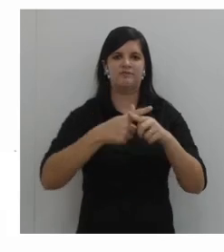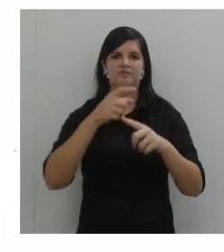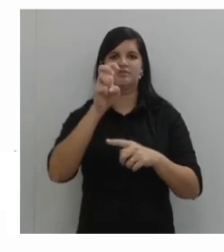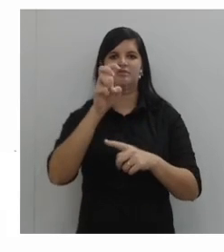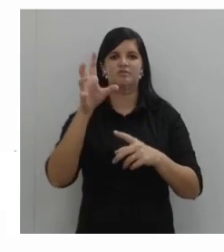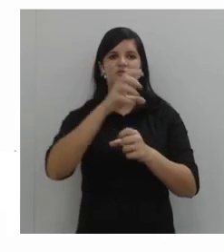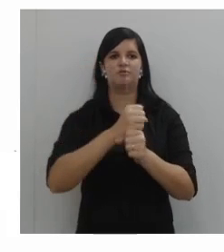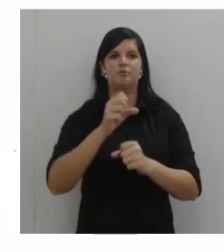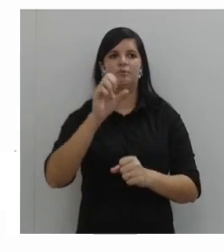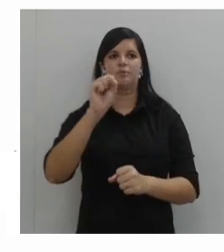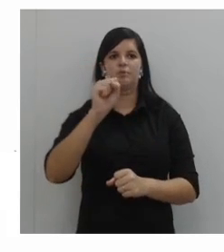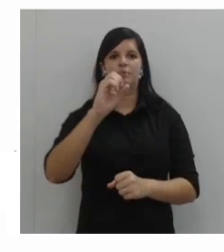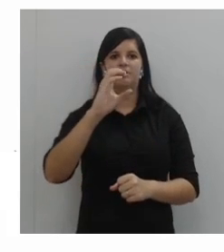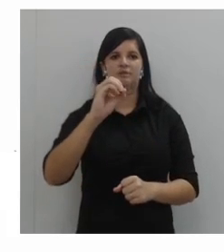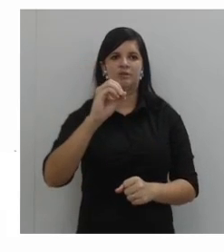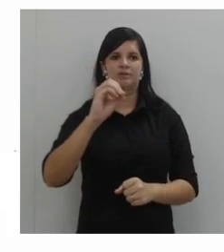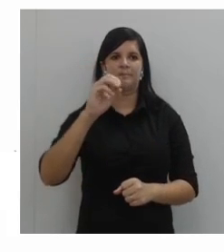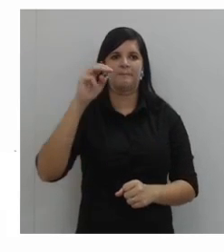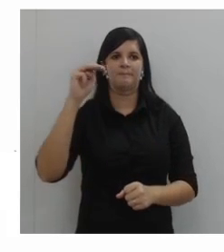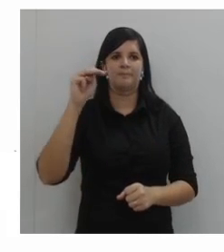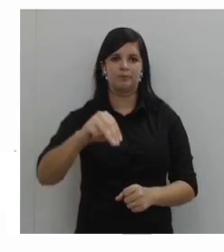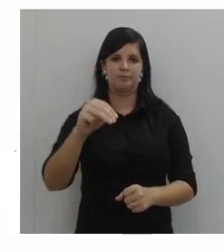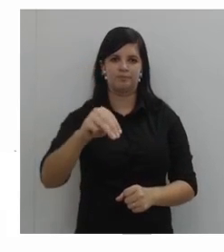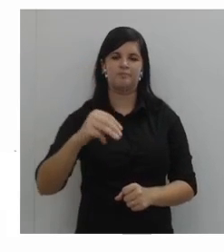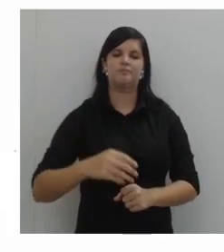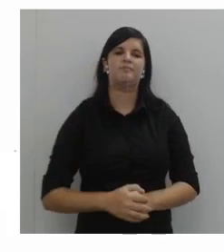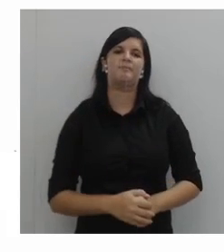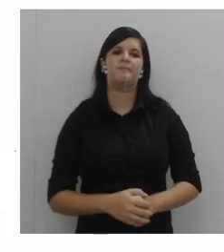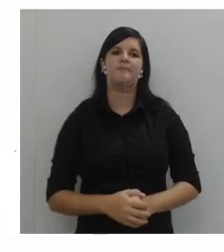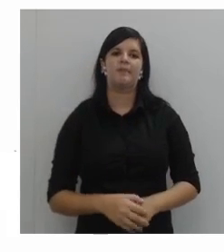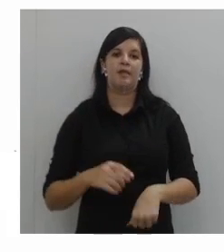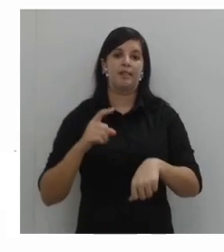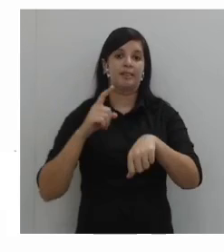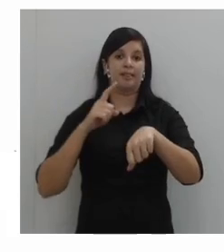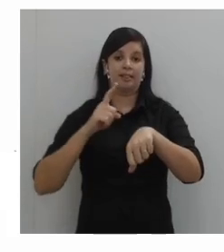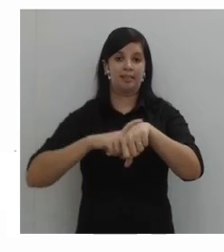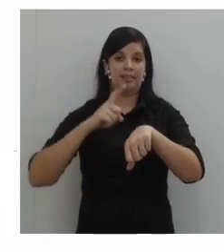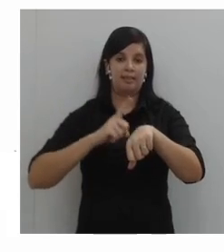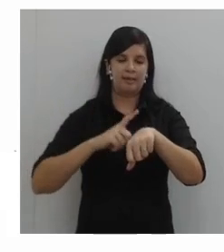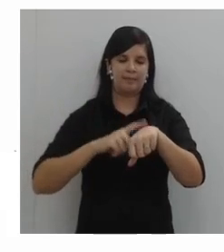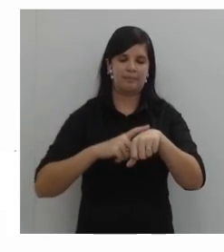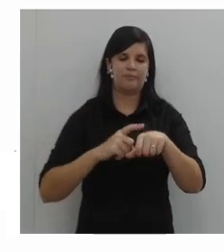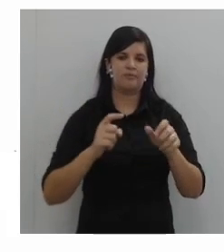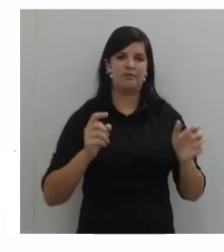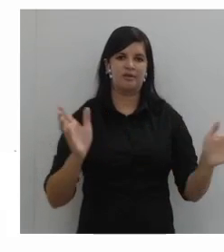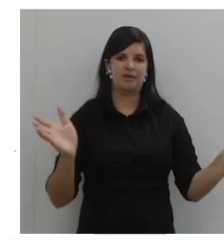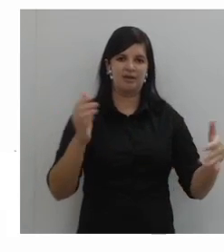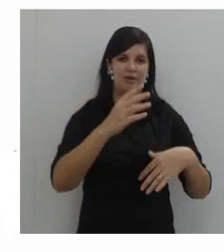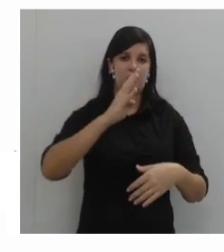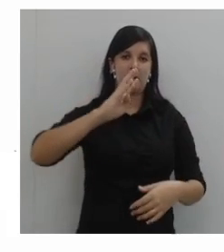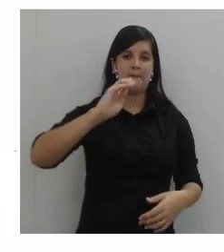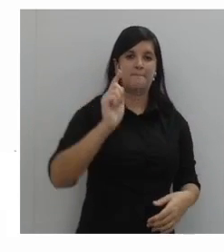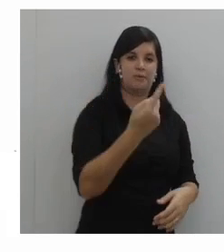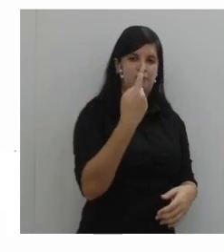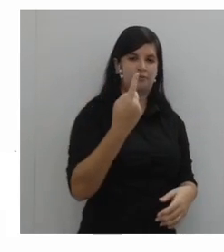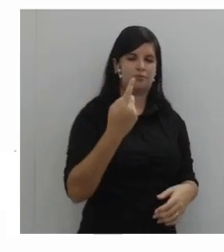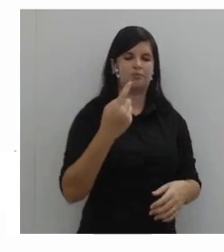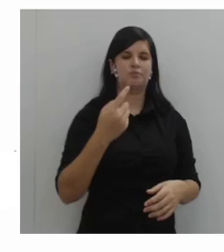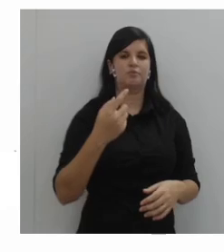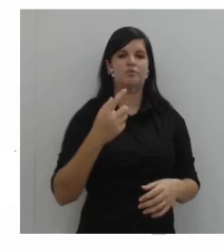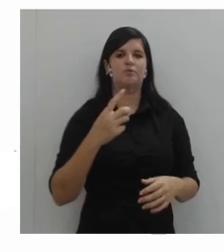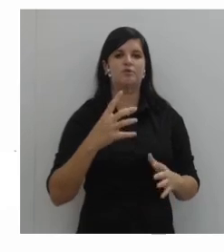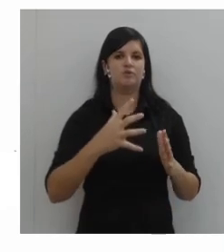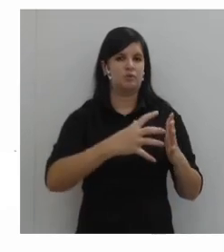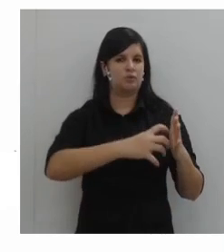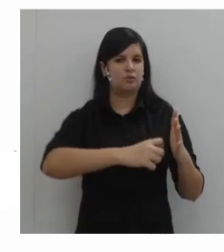dá 80 minutos. Então, o tempo para esvaziar esses 4.000 litros